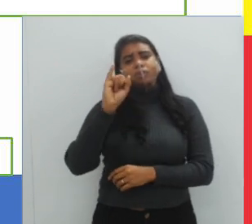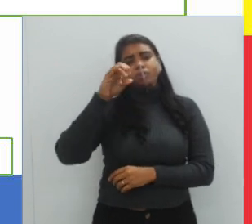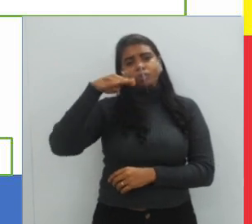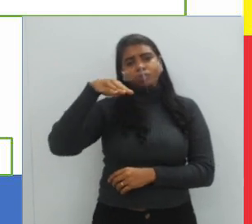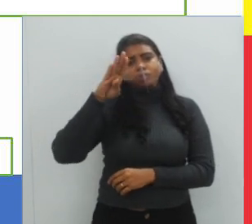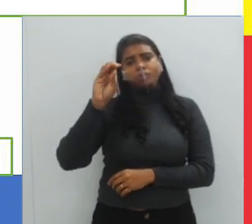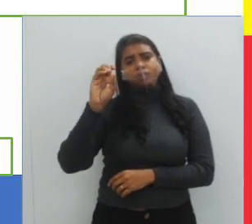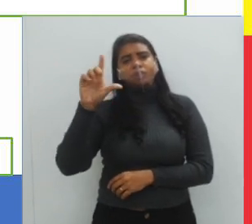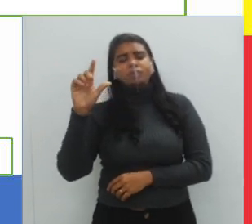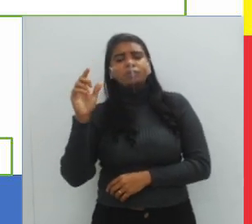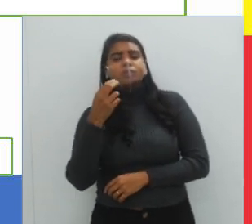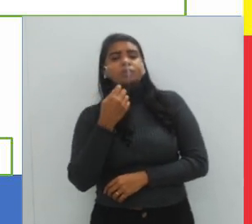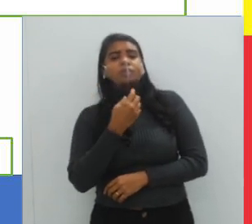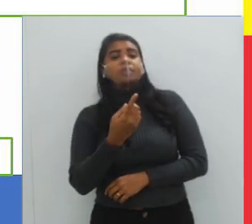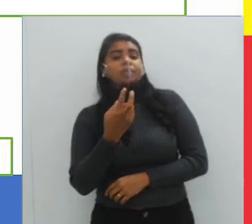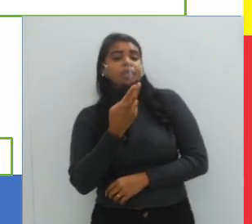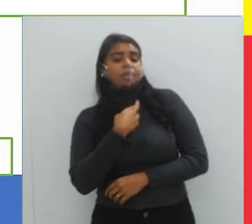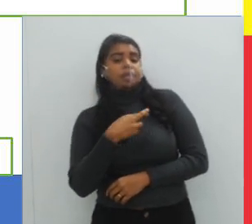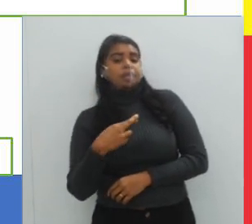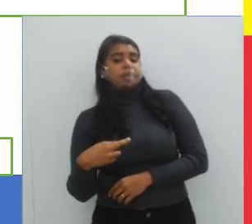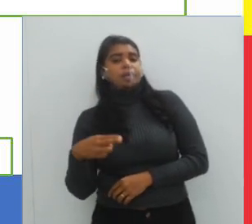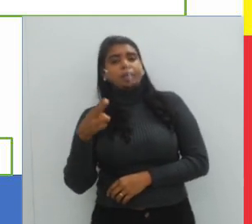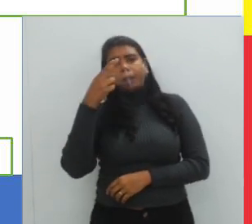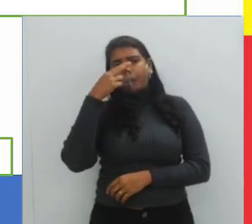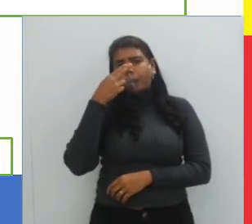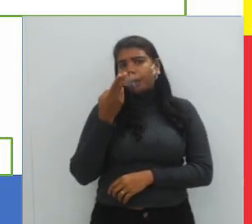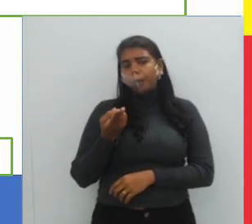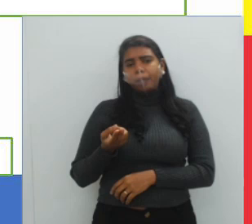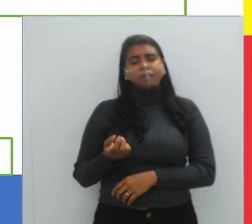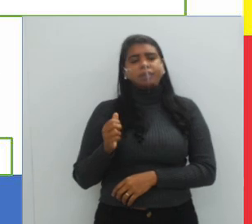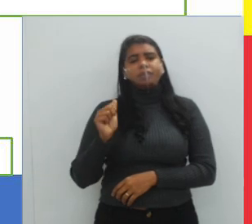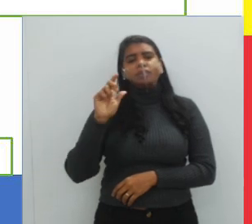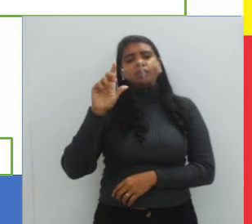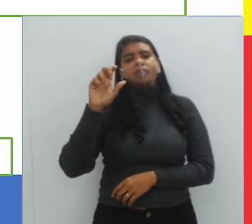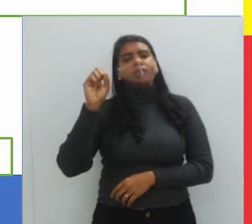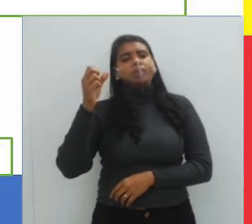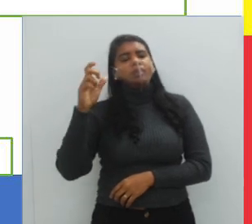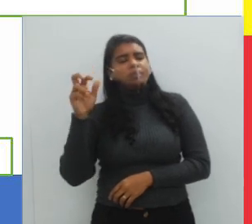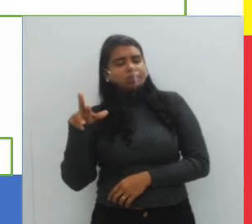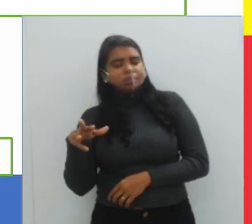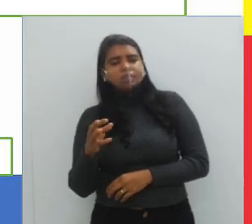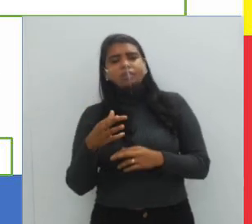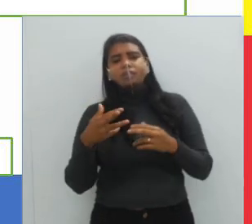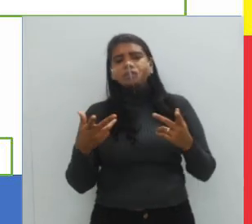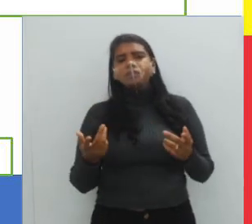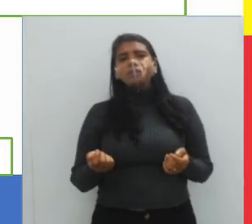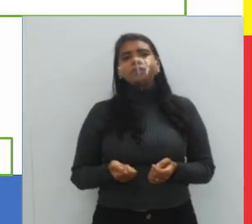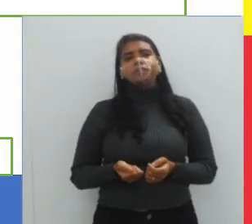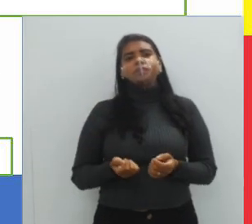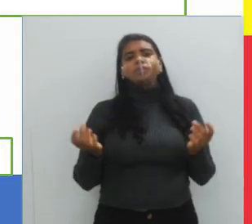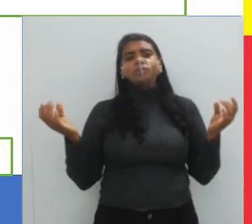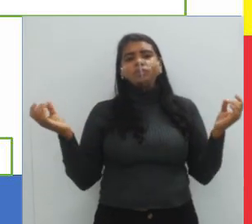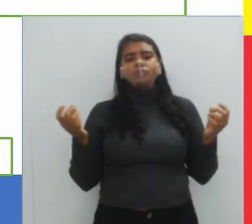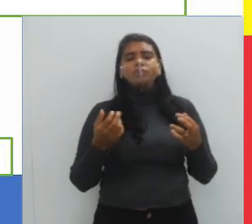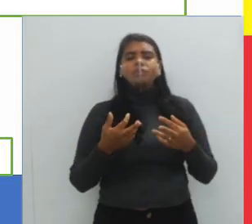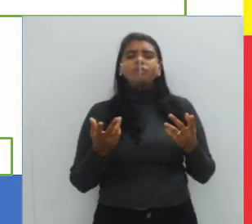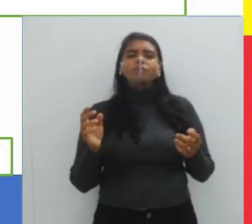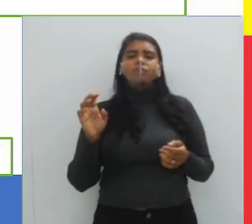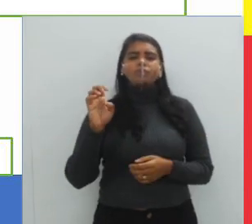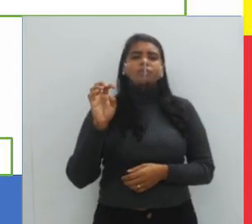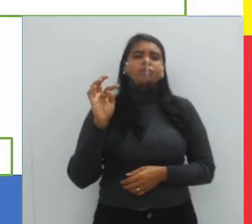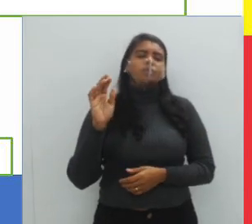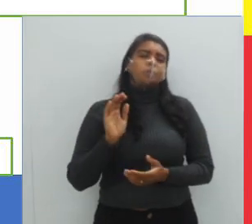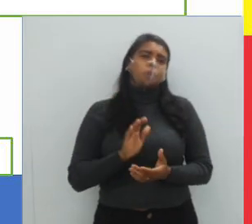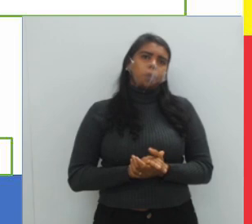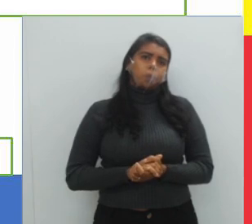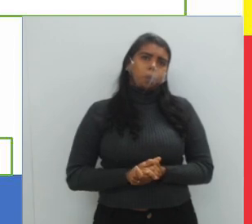uma determinada religião, ao cristianismo, ao islã, certo? Ao budismo e etc.